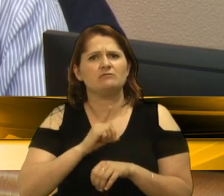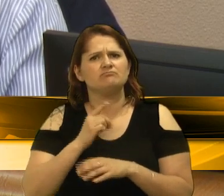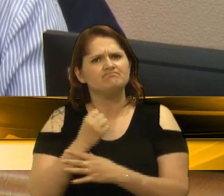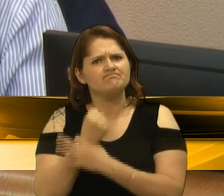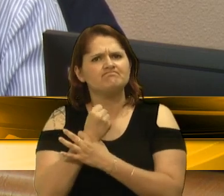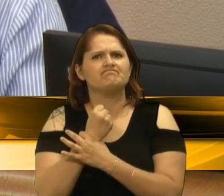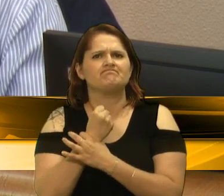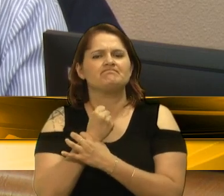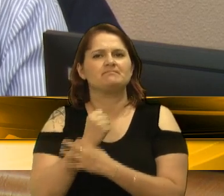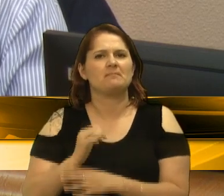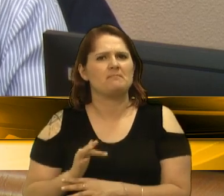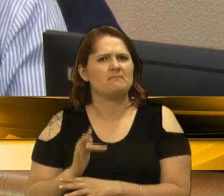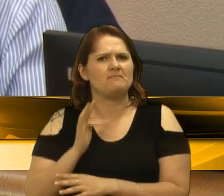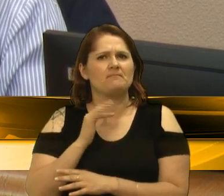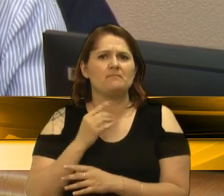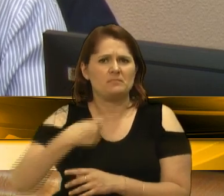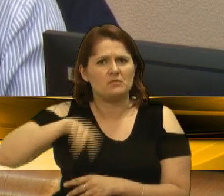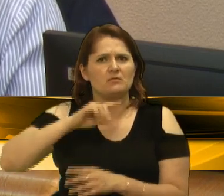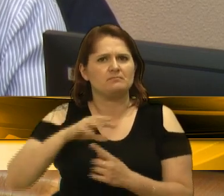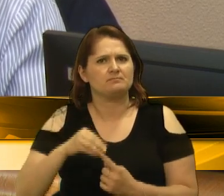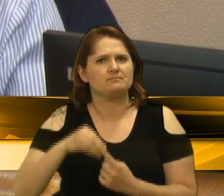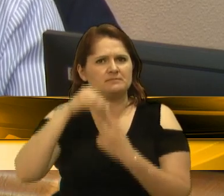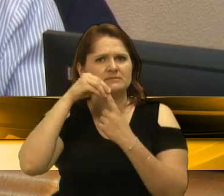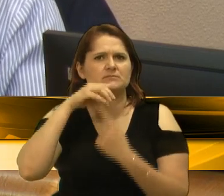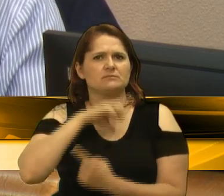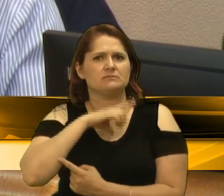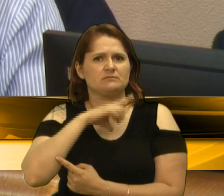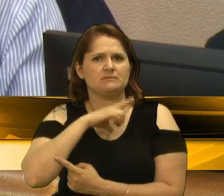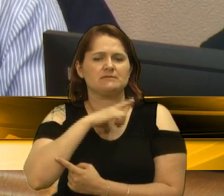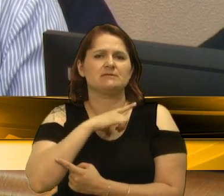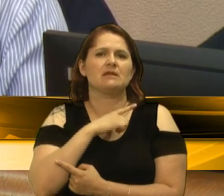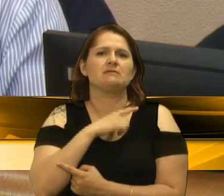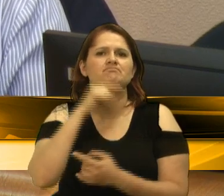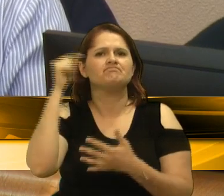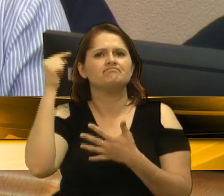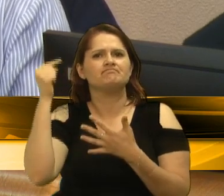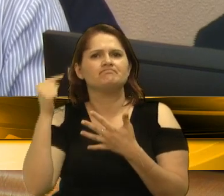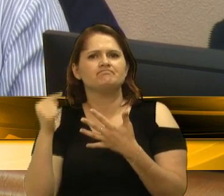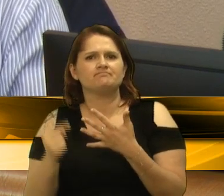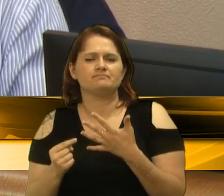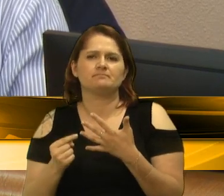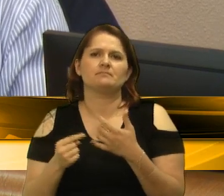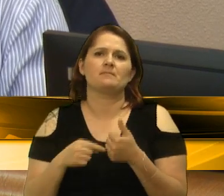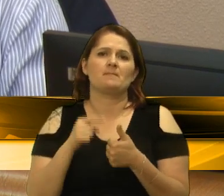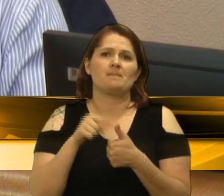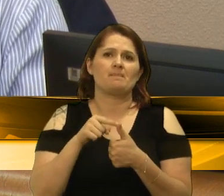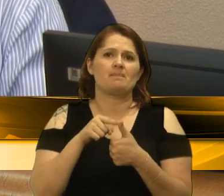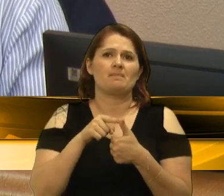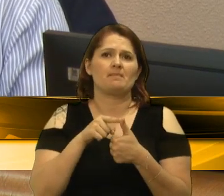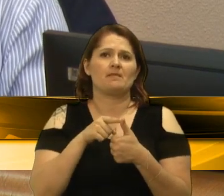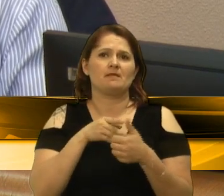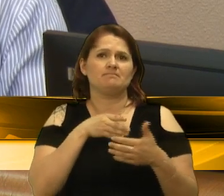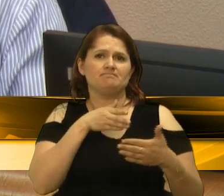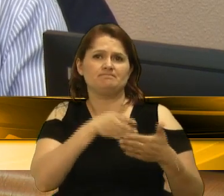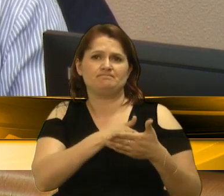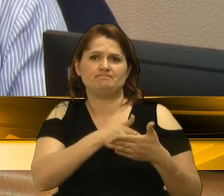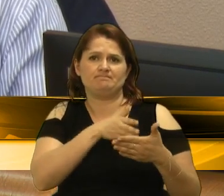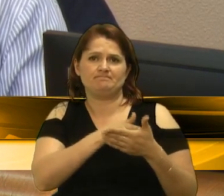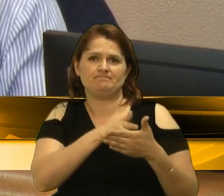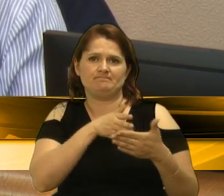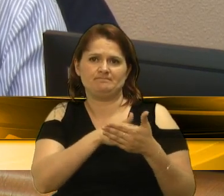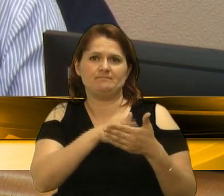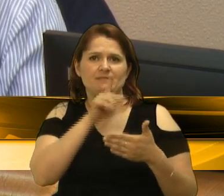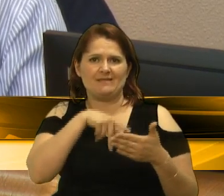exige uma sistemática de limites, classificando-os de acordo com a seguinte tipologia. Restrições constitucionais diretas ou imediatas, que são